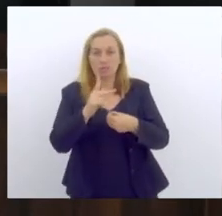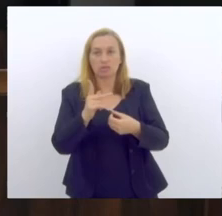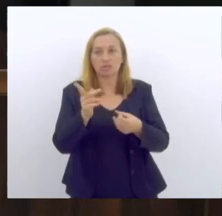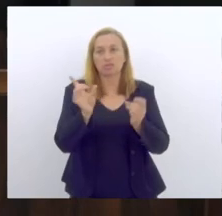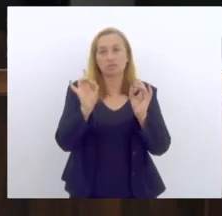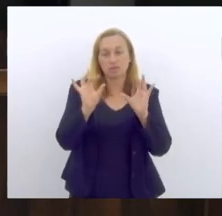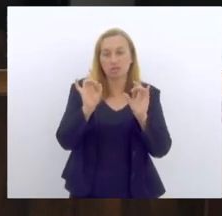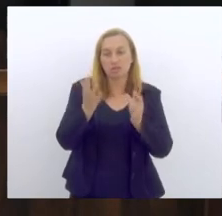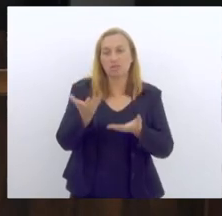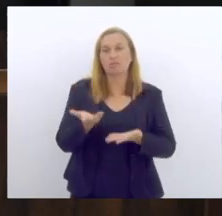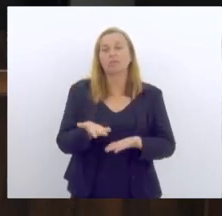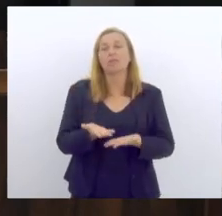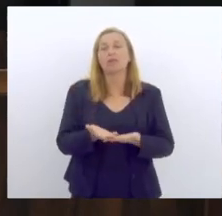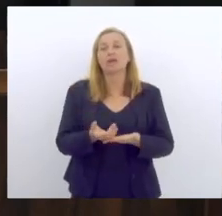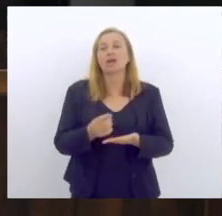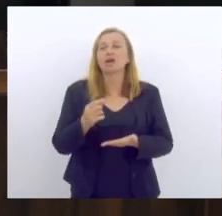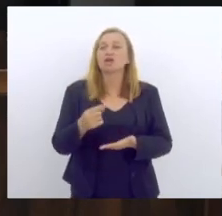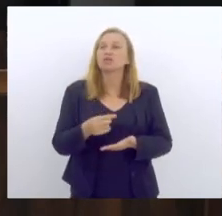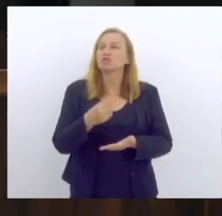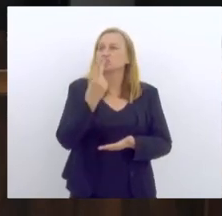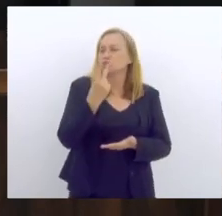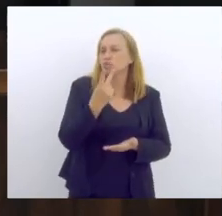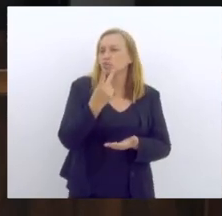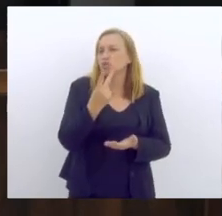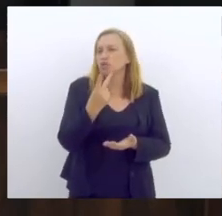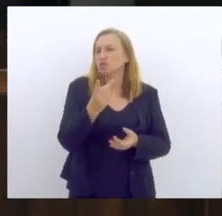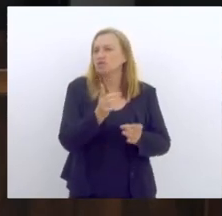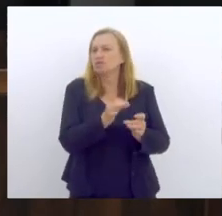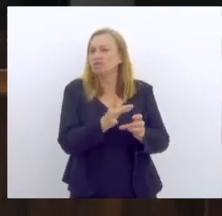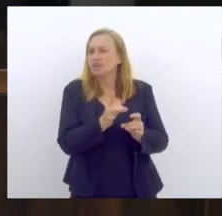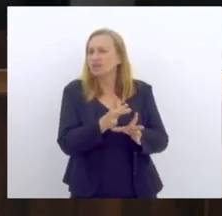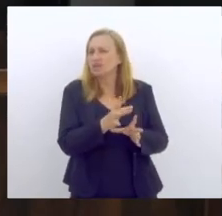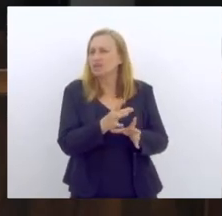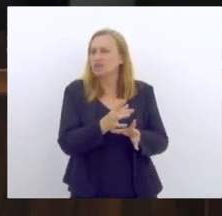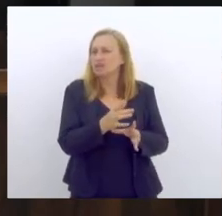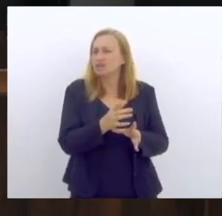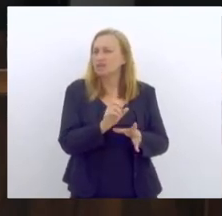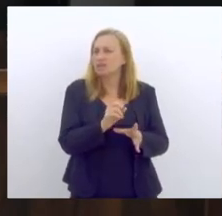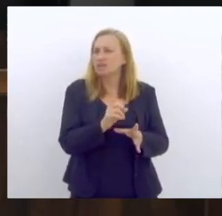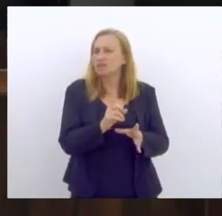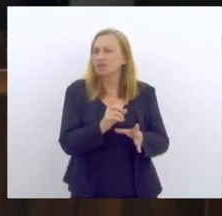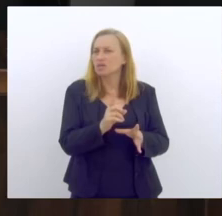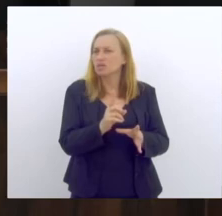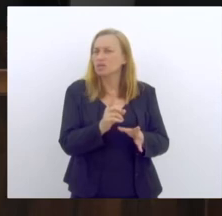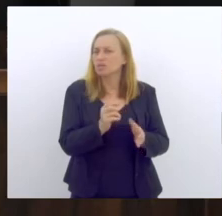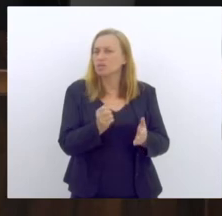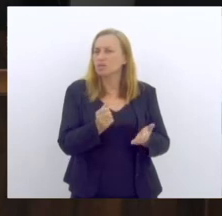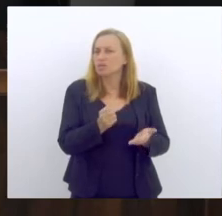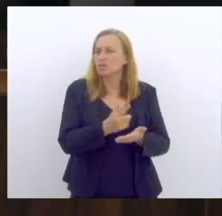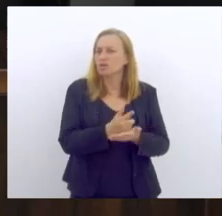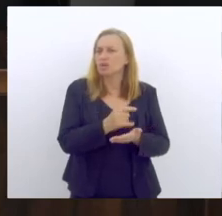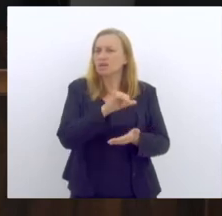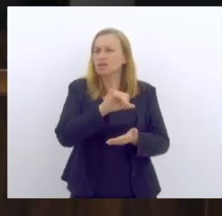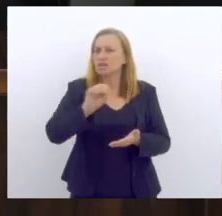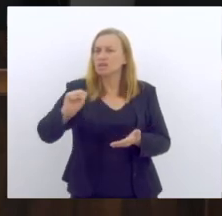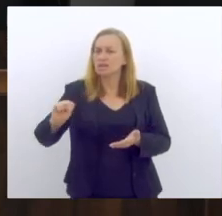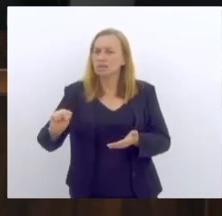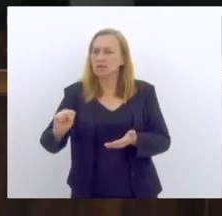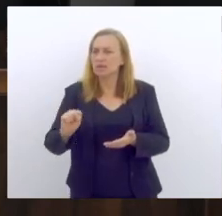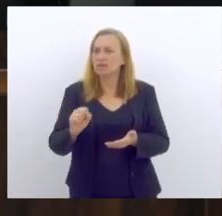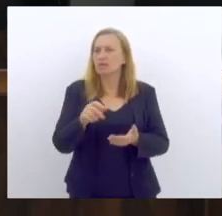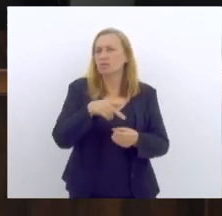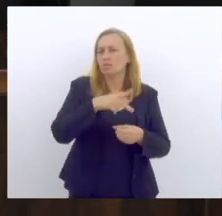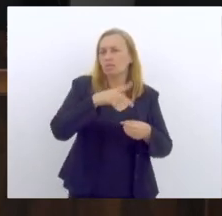que as únicas duas mercadorias né Alice que não cobre semestre na origem é o petróleo e